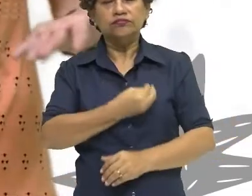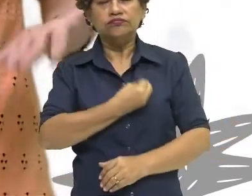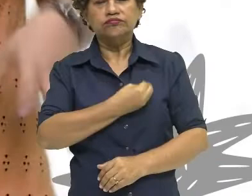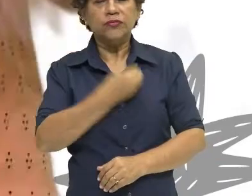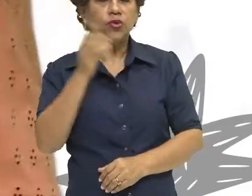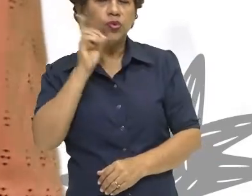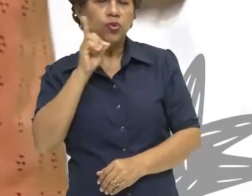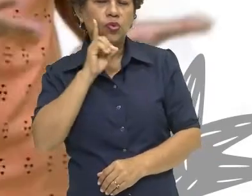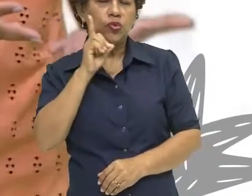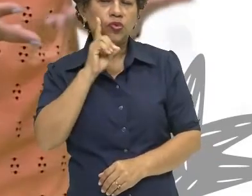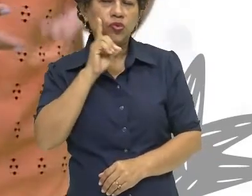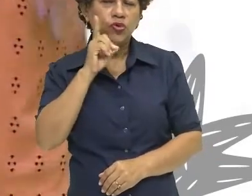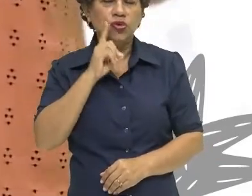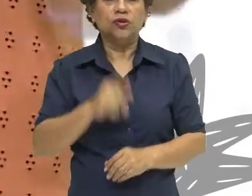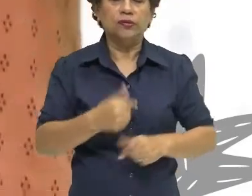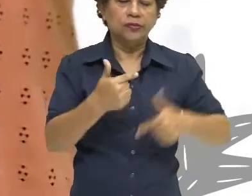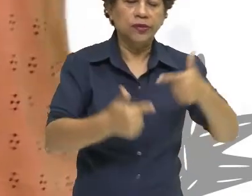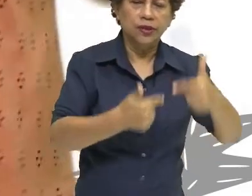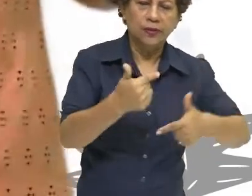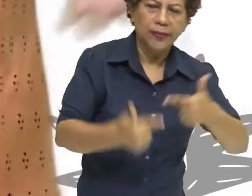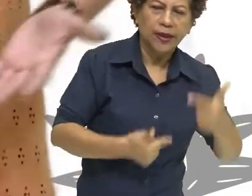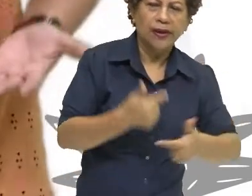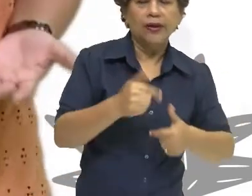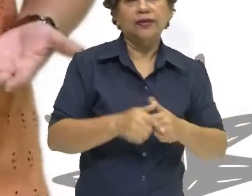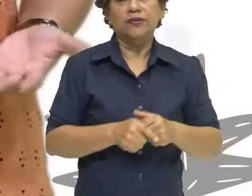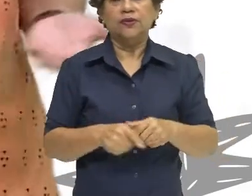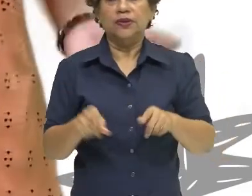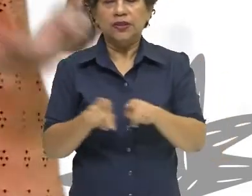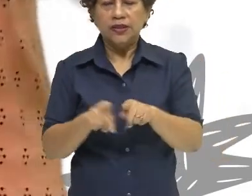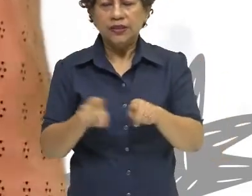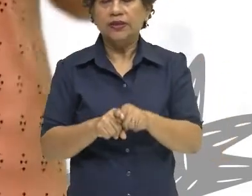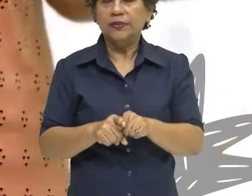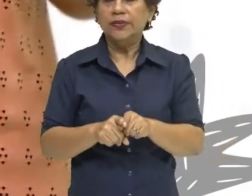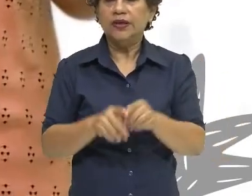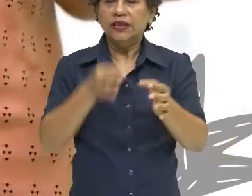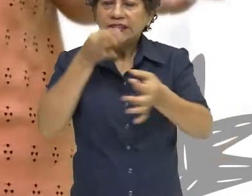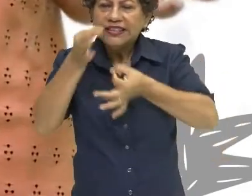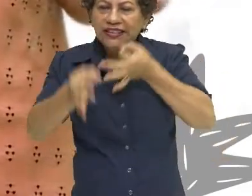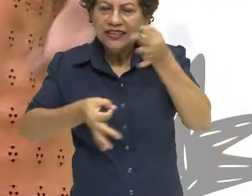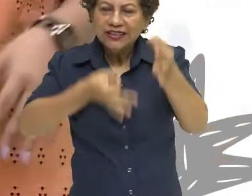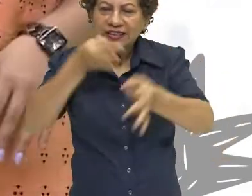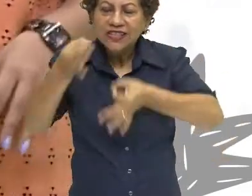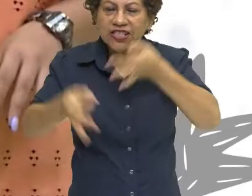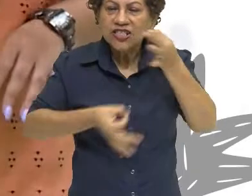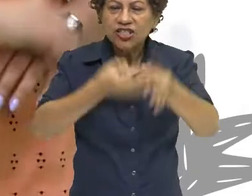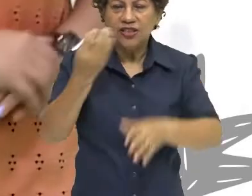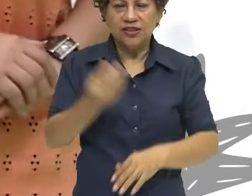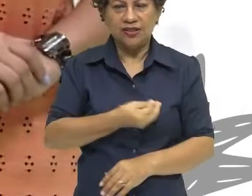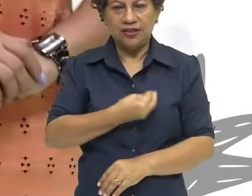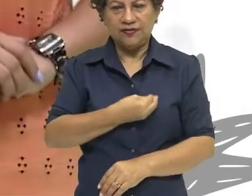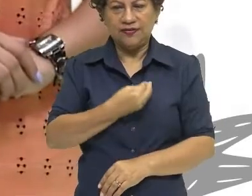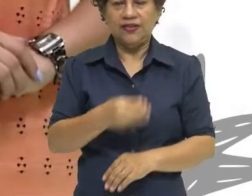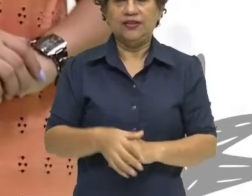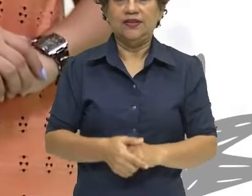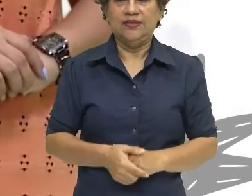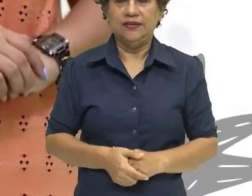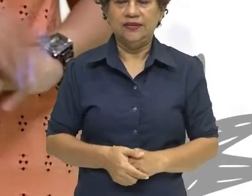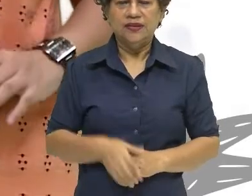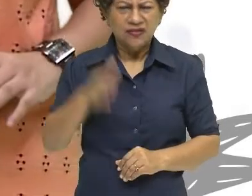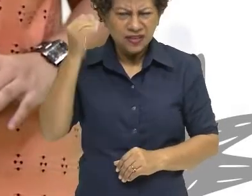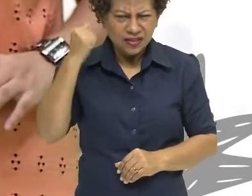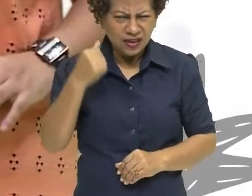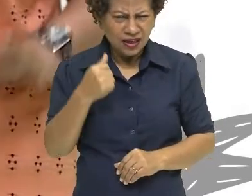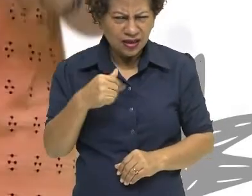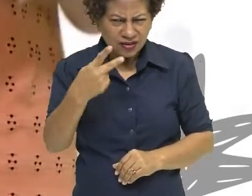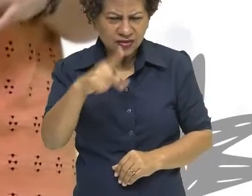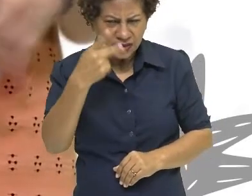cotidiana deles, o trabalho e, obviamente, fazer críticas aos problemas que eles vivem. E vocês sabem por que a literatura de cordel